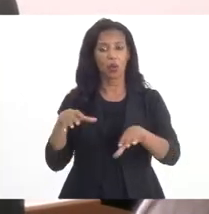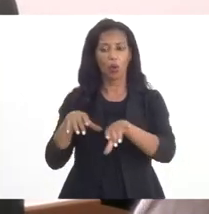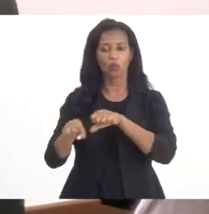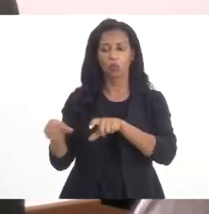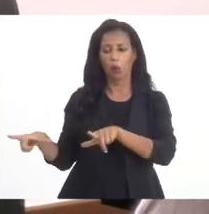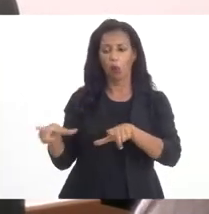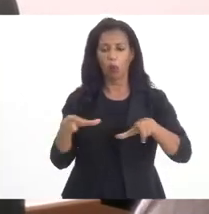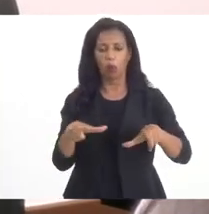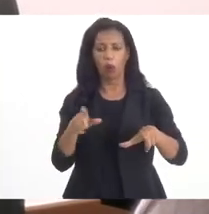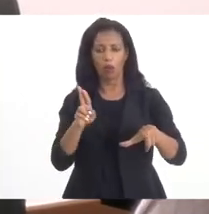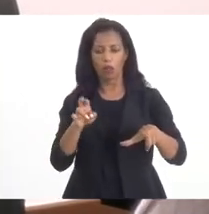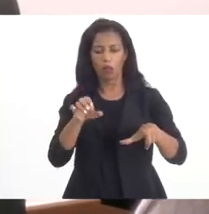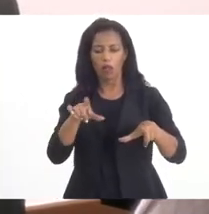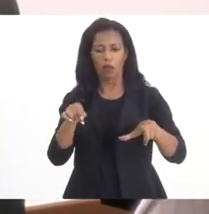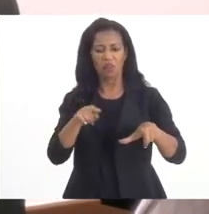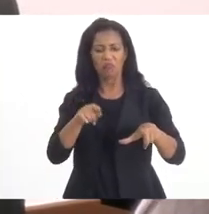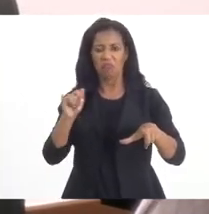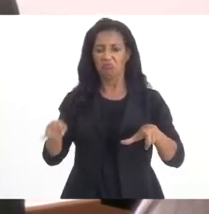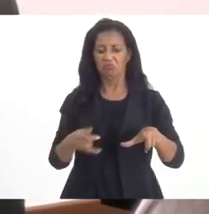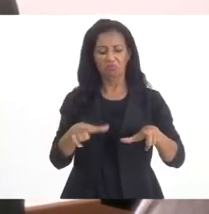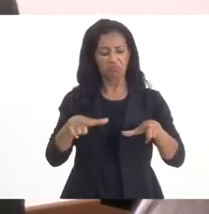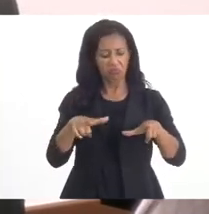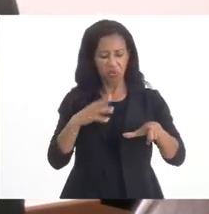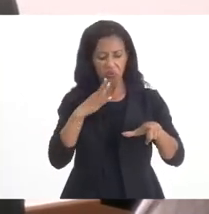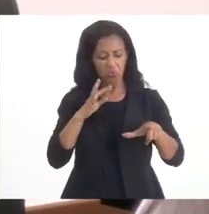da UESO não teve oportunidade.